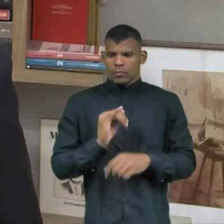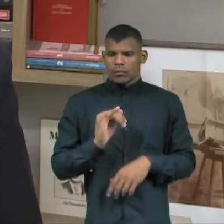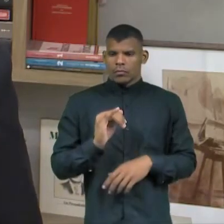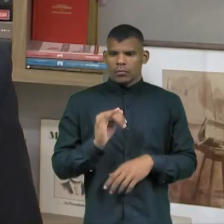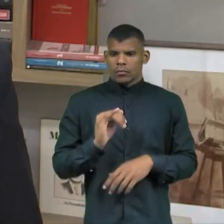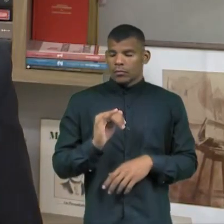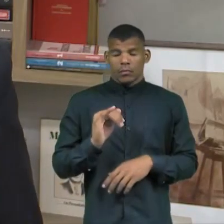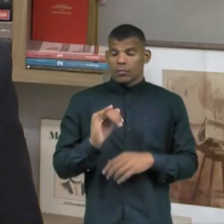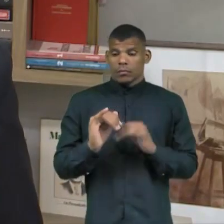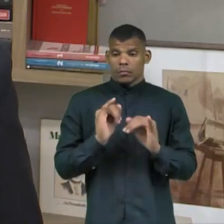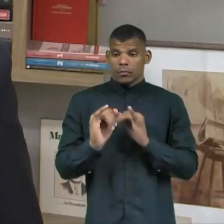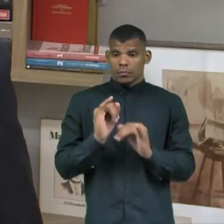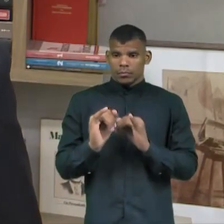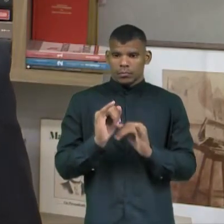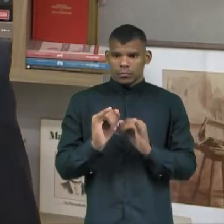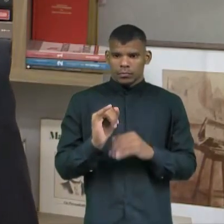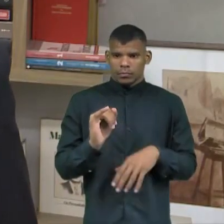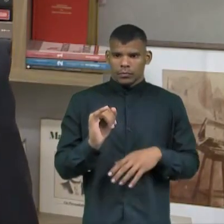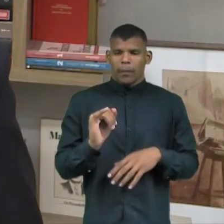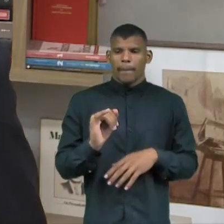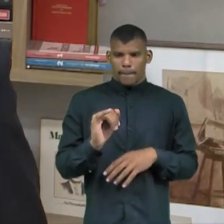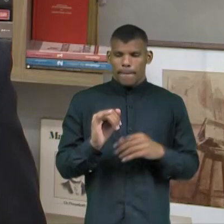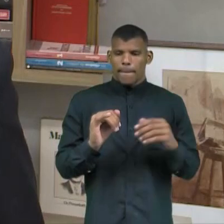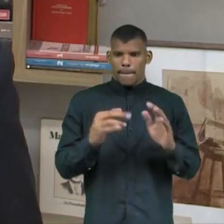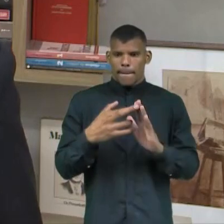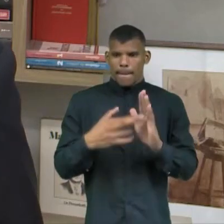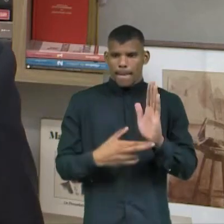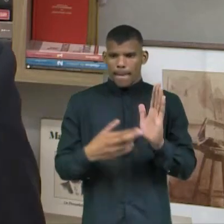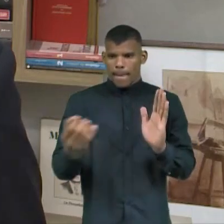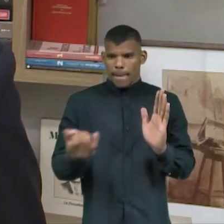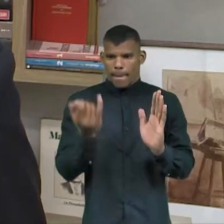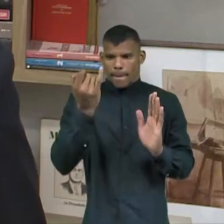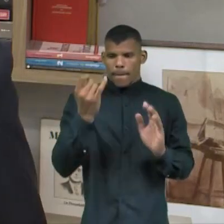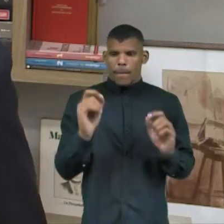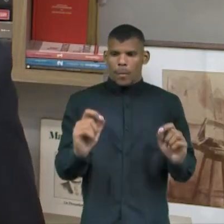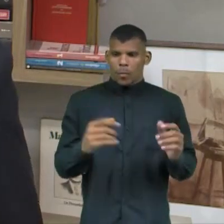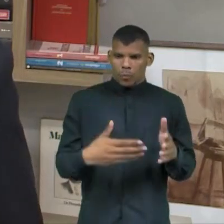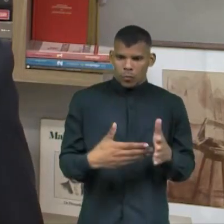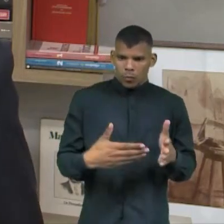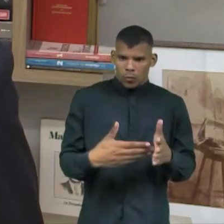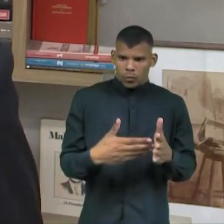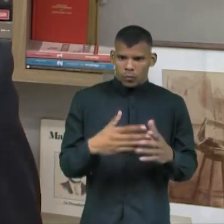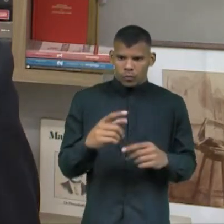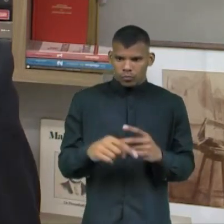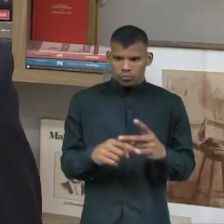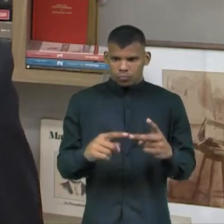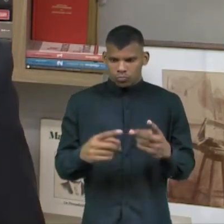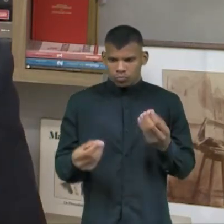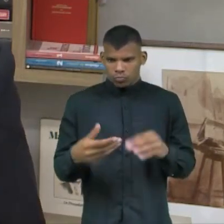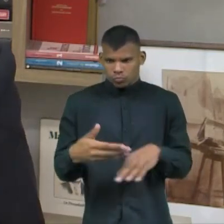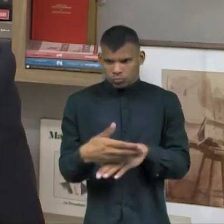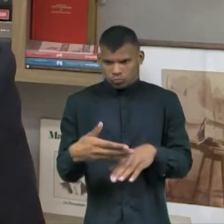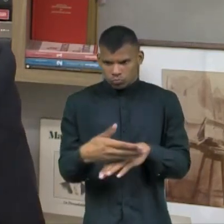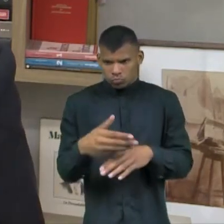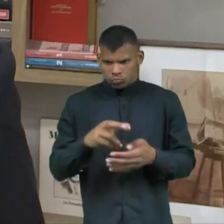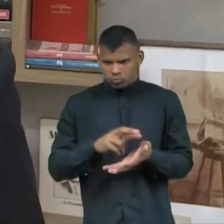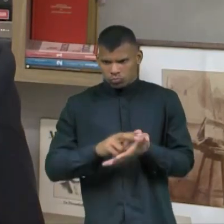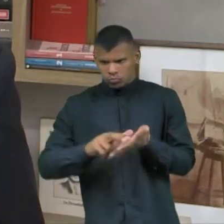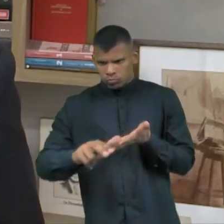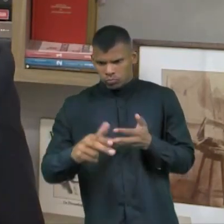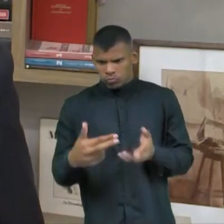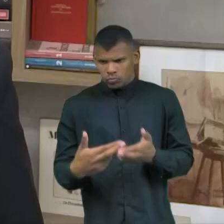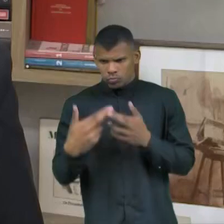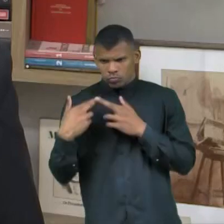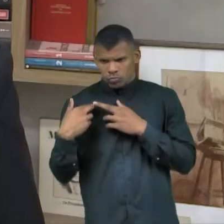Marco Civil da Internet é uma norma muito importante que define os limites de atuação, traz uma série de responsabilidades que